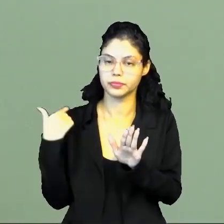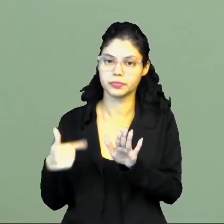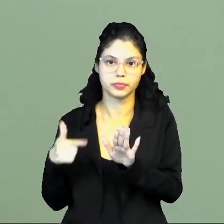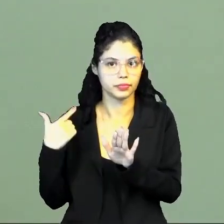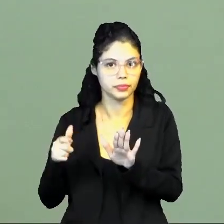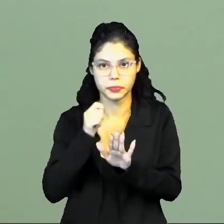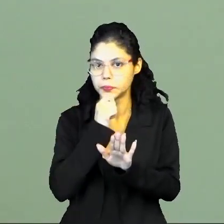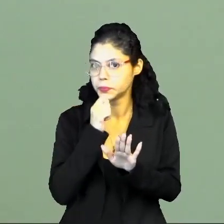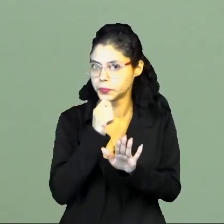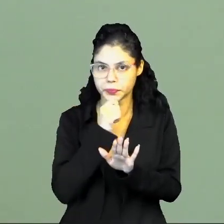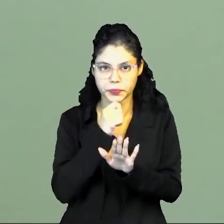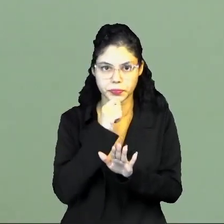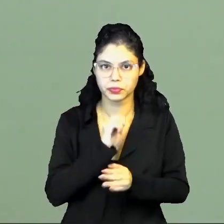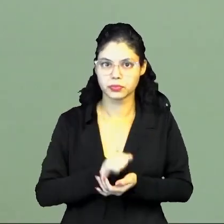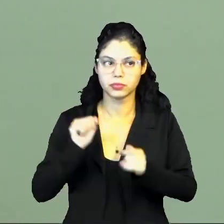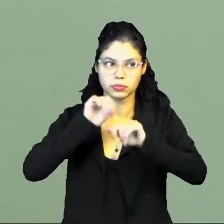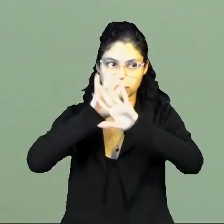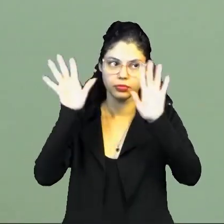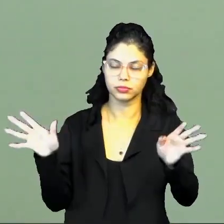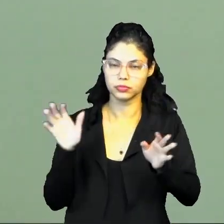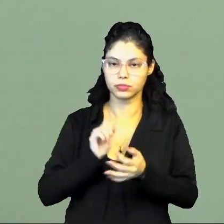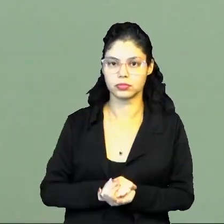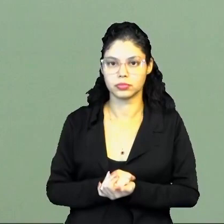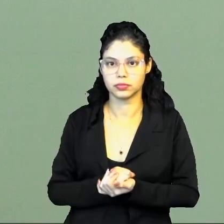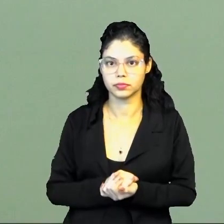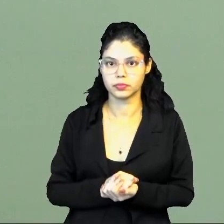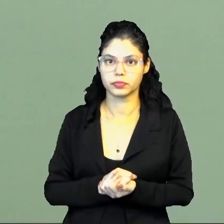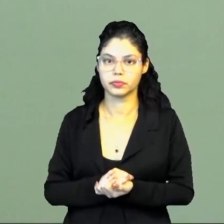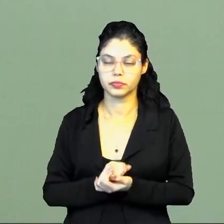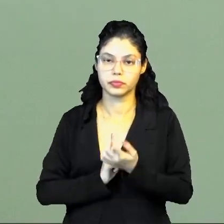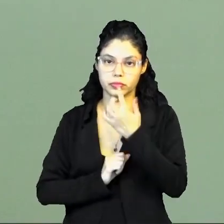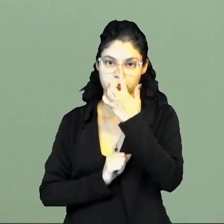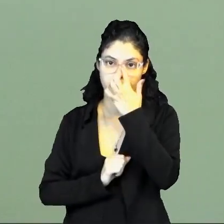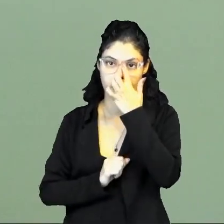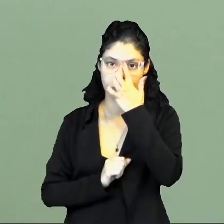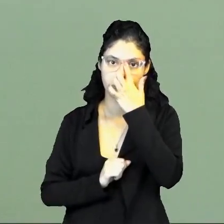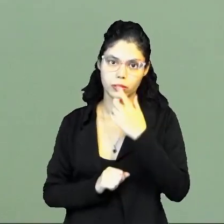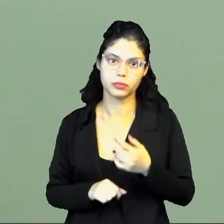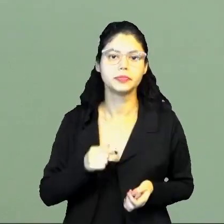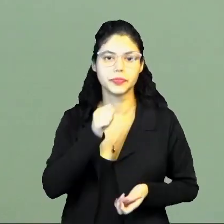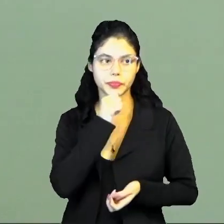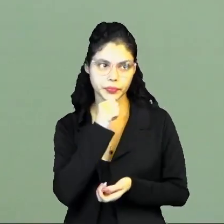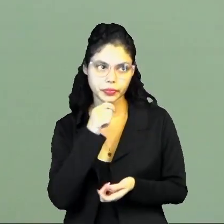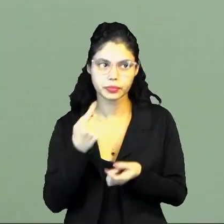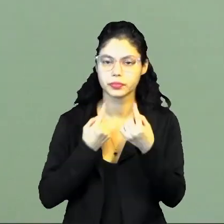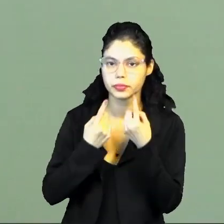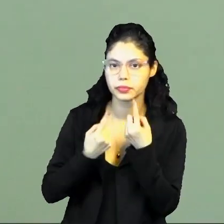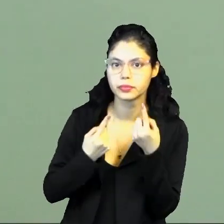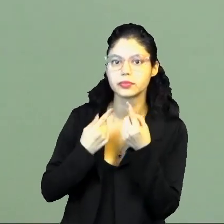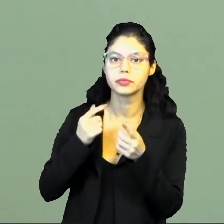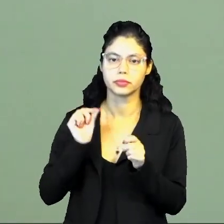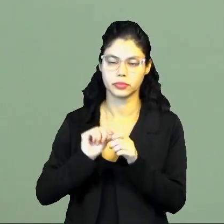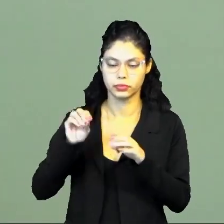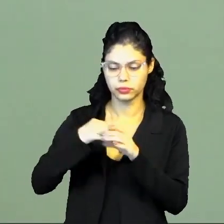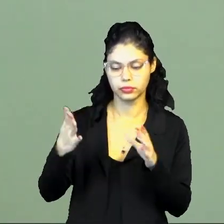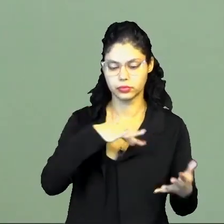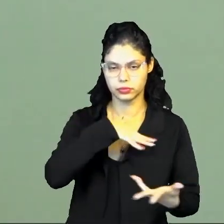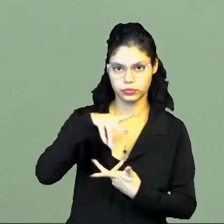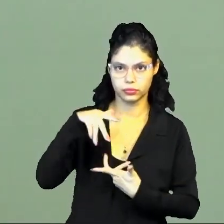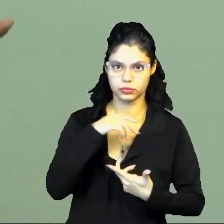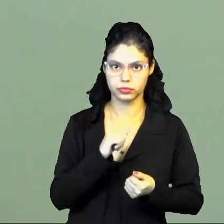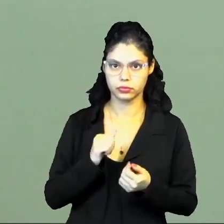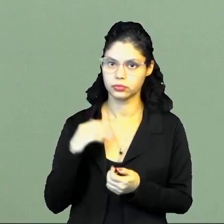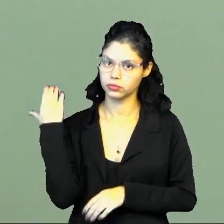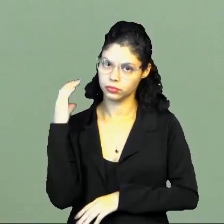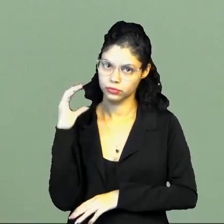ainda não ficou claro, ou de tema ainda polêmico, essa questão da vida fora na Terra, De acordo